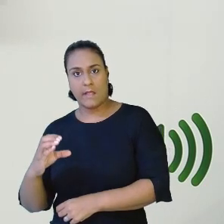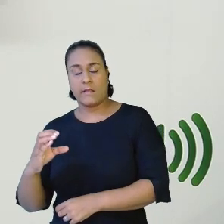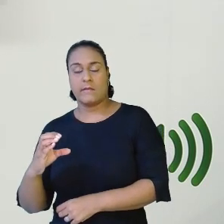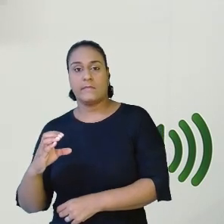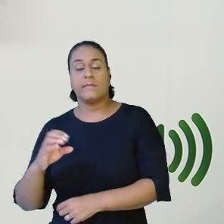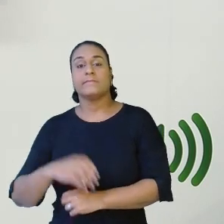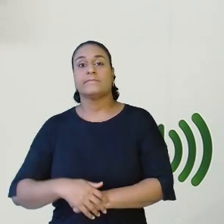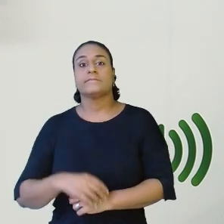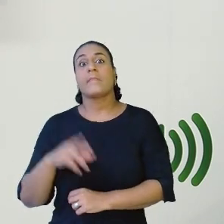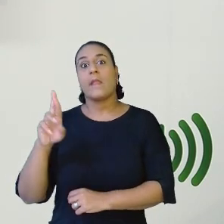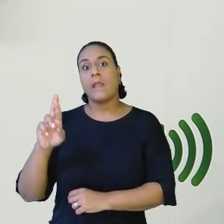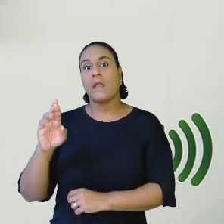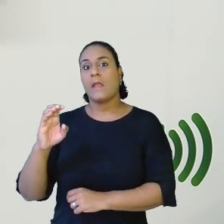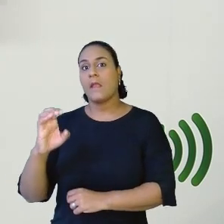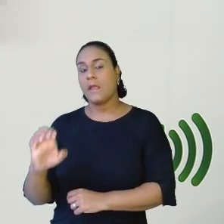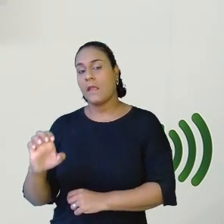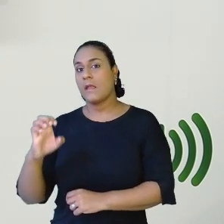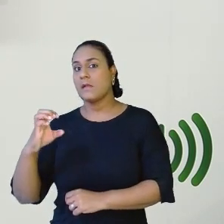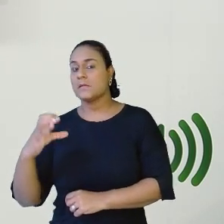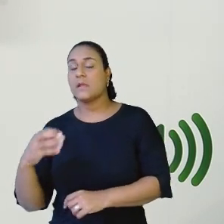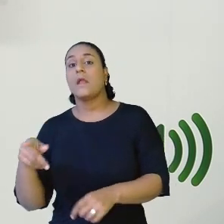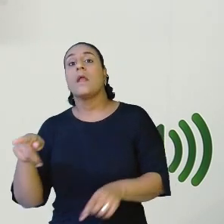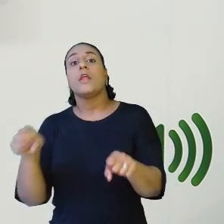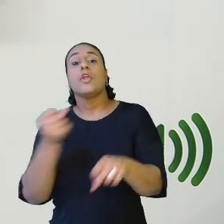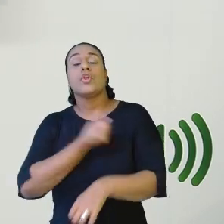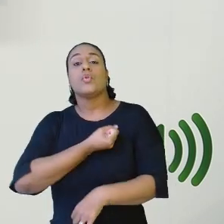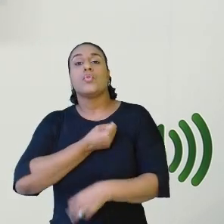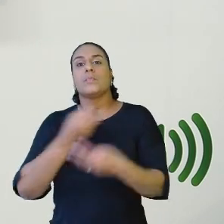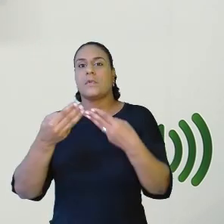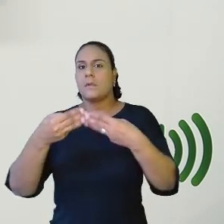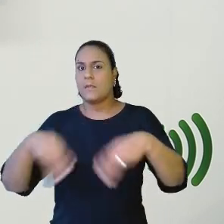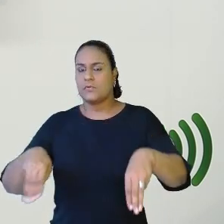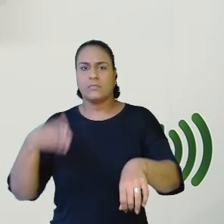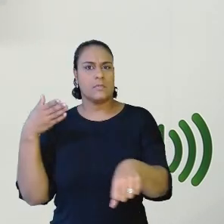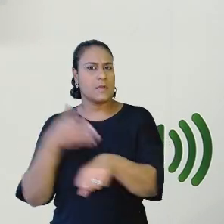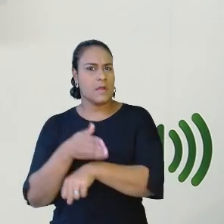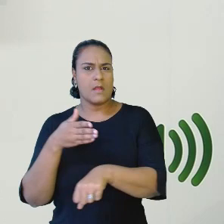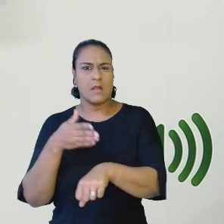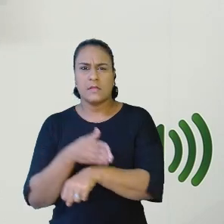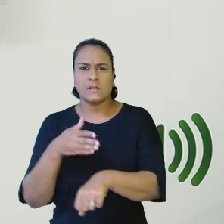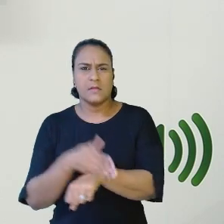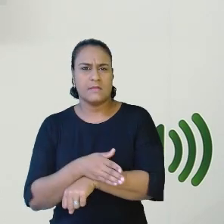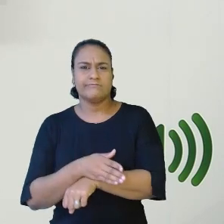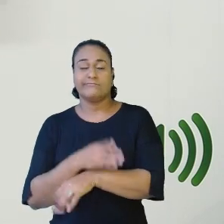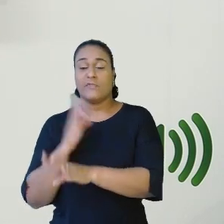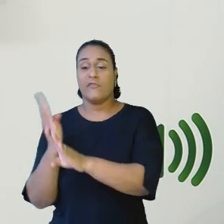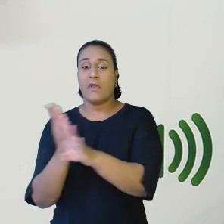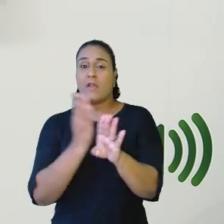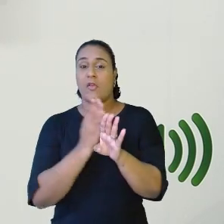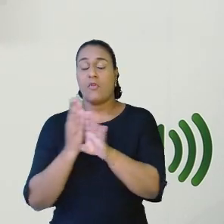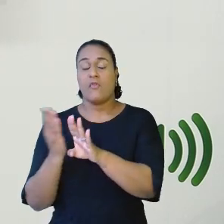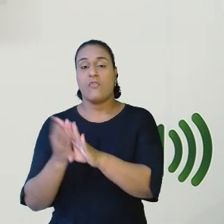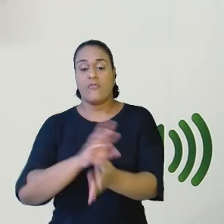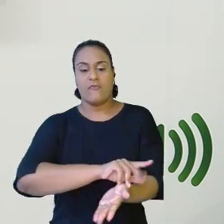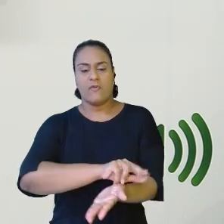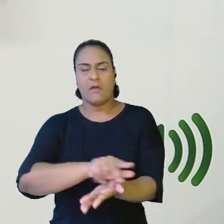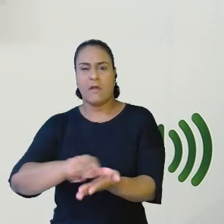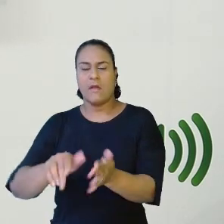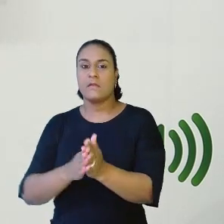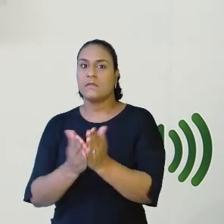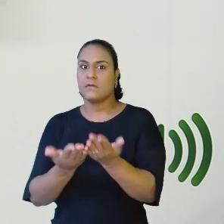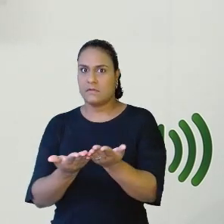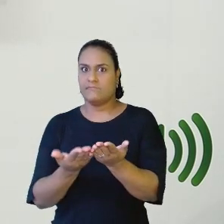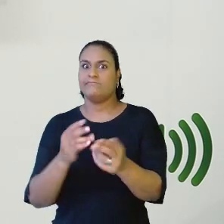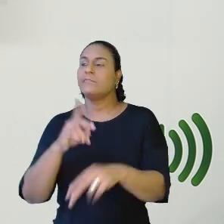não têm o número da matrícula, pede aí para a professora, tá certo? E acessem, vocês vão encontrar vários livros, inclusive esse